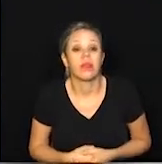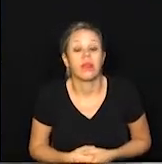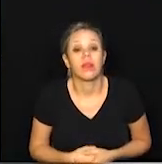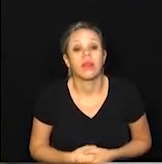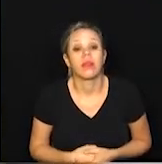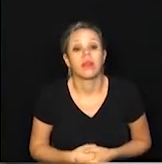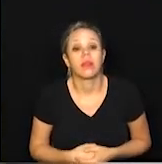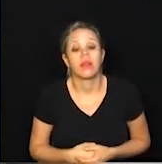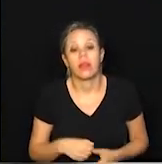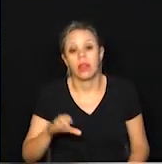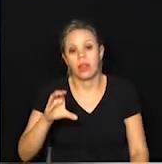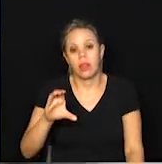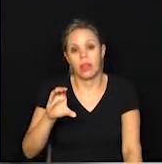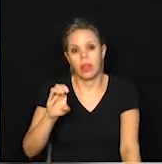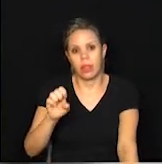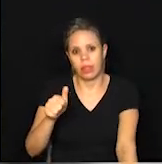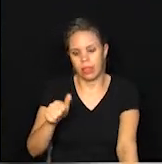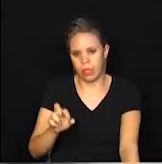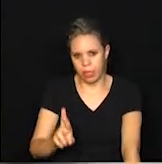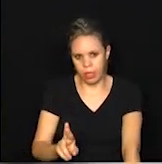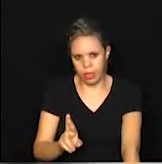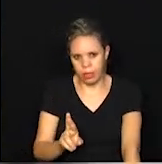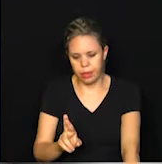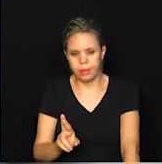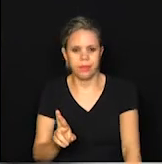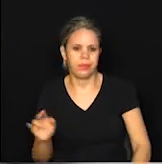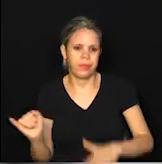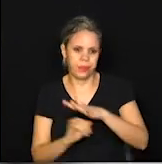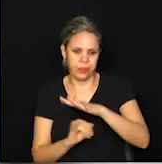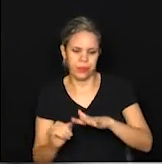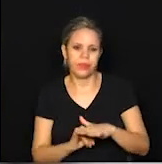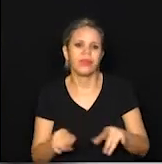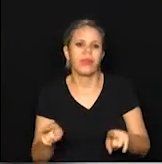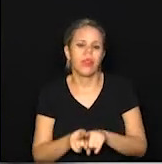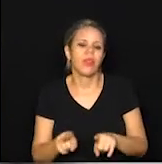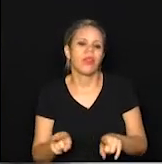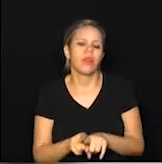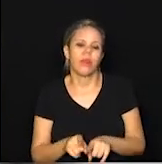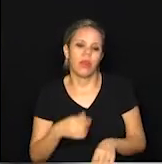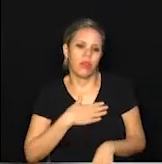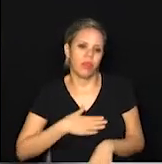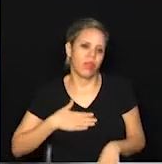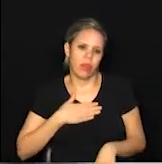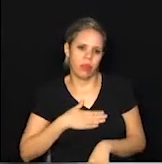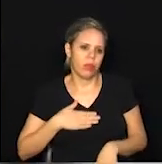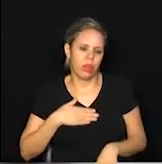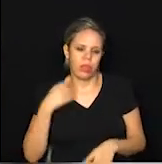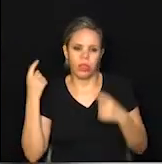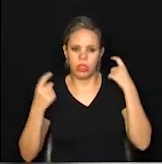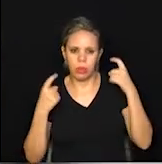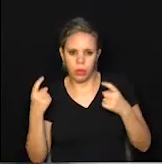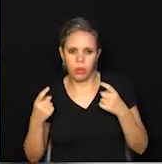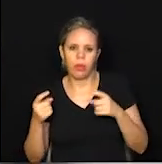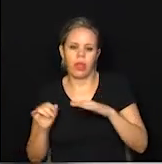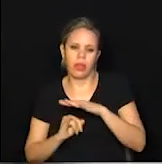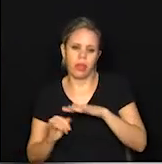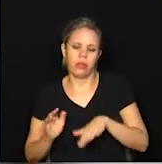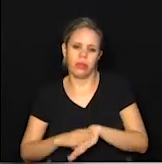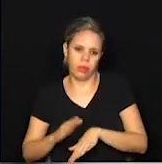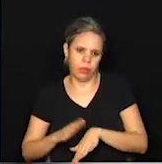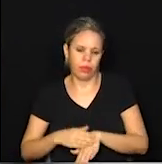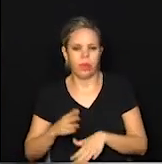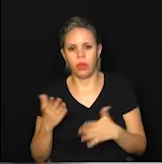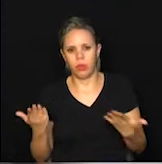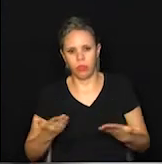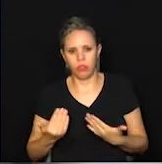O CEAR, eu também fiquei contente de ver que o Fernando está preocupado com o CEAR. O CEAR vivia